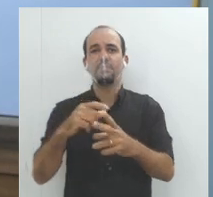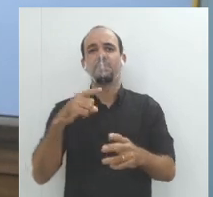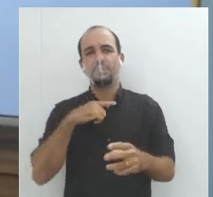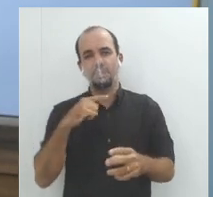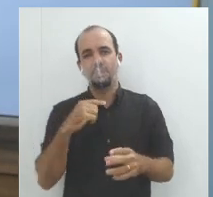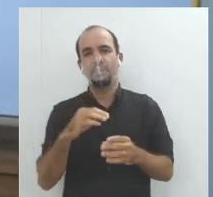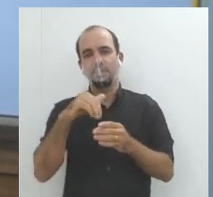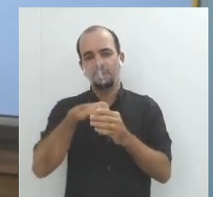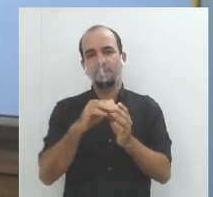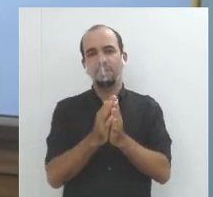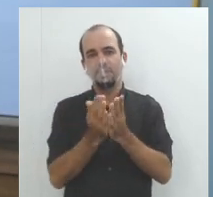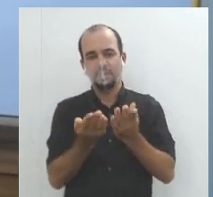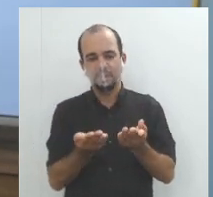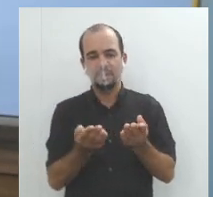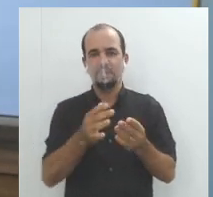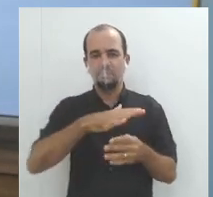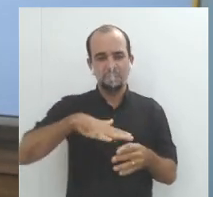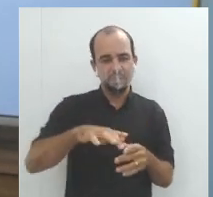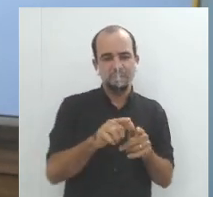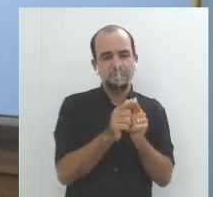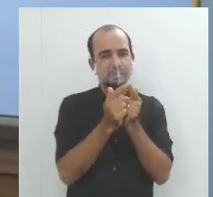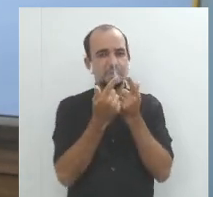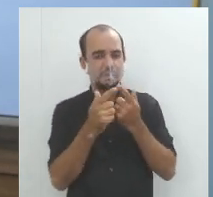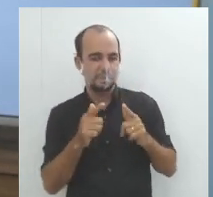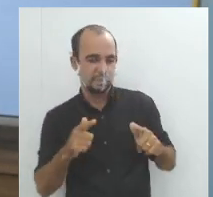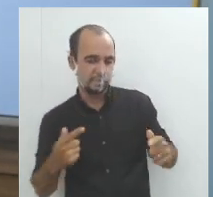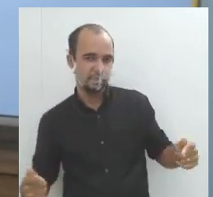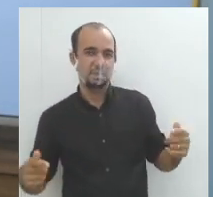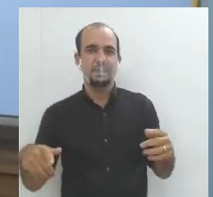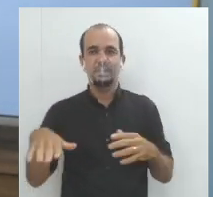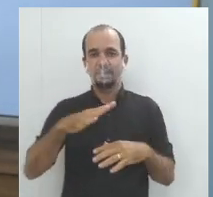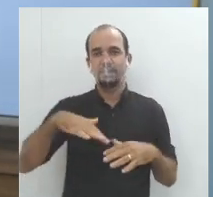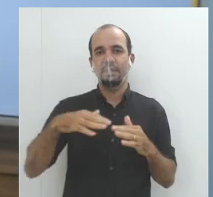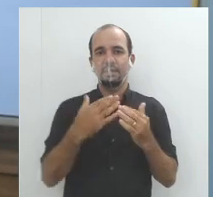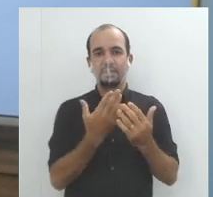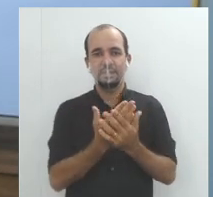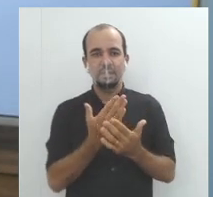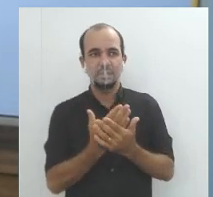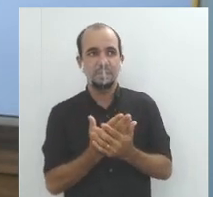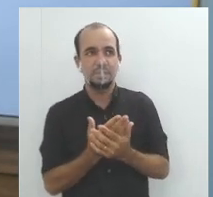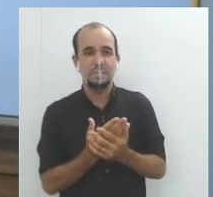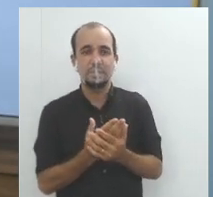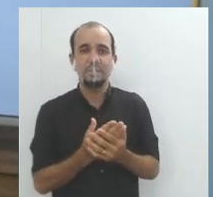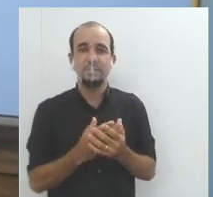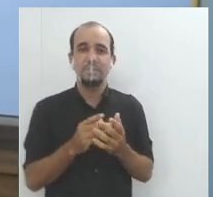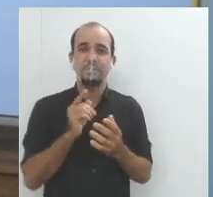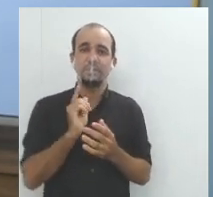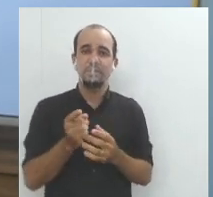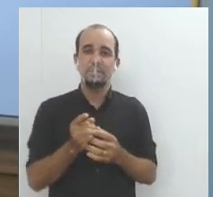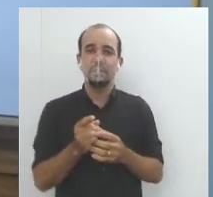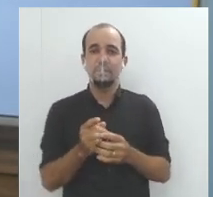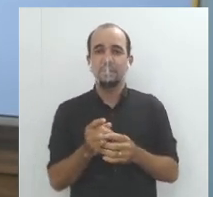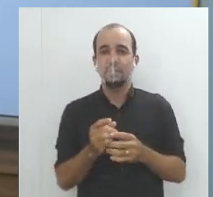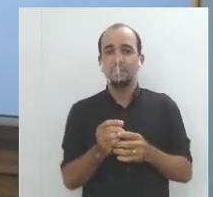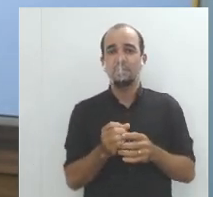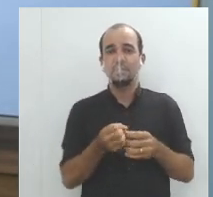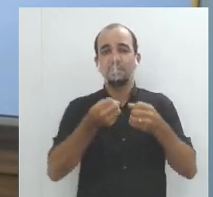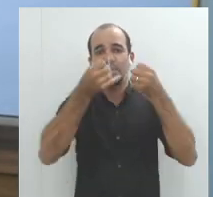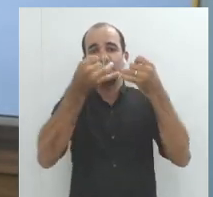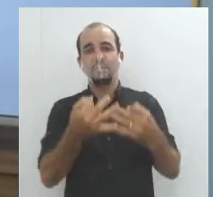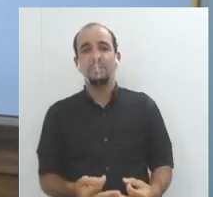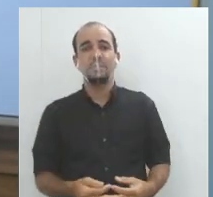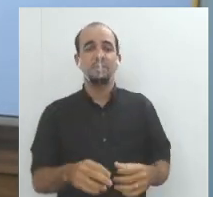Numa gramática escolar, o quê? A definição de que um advérbio,